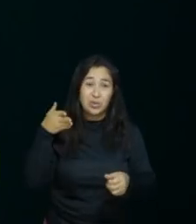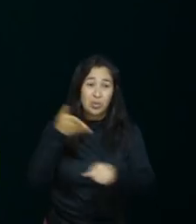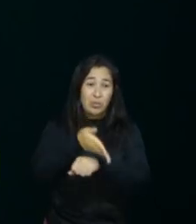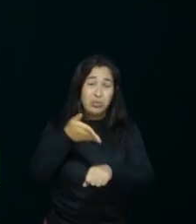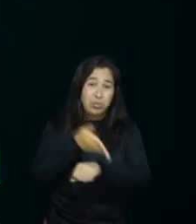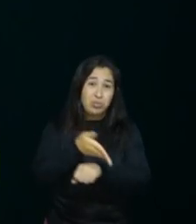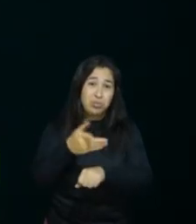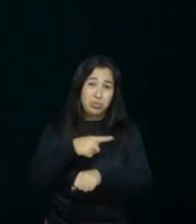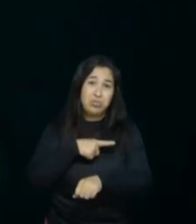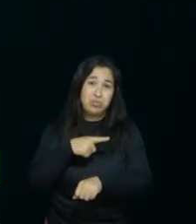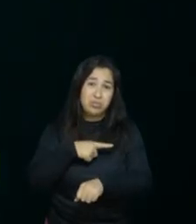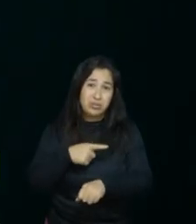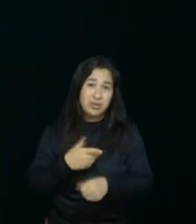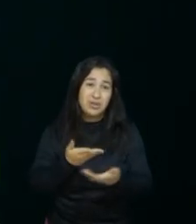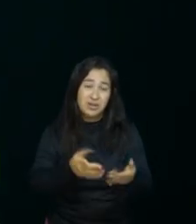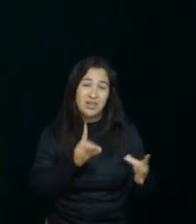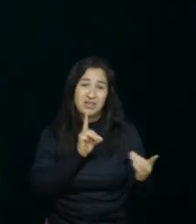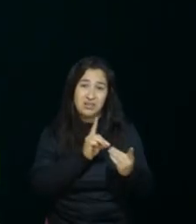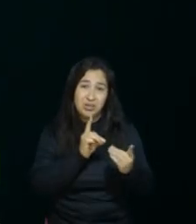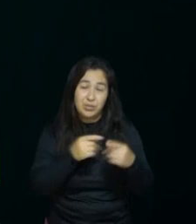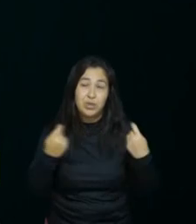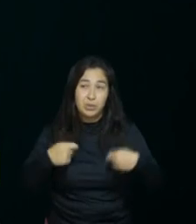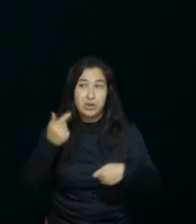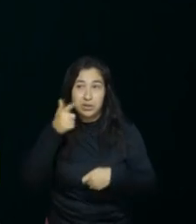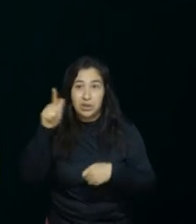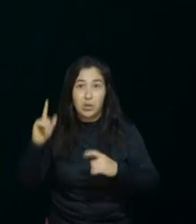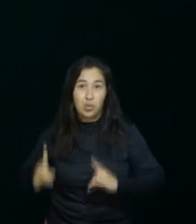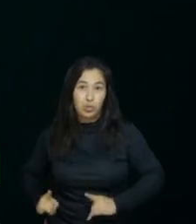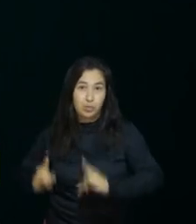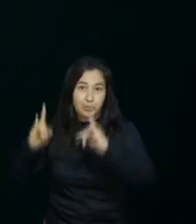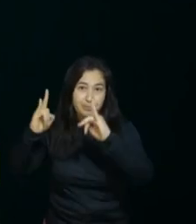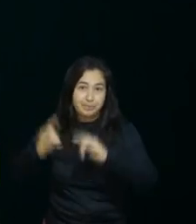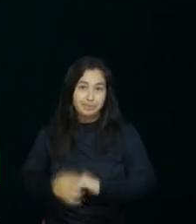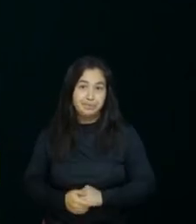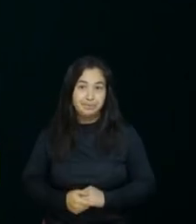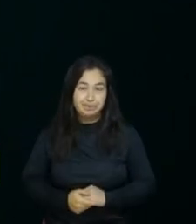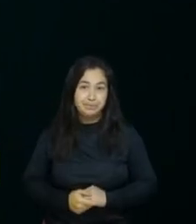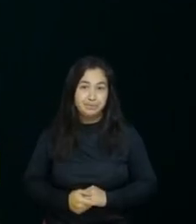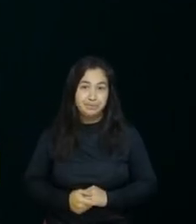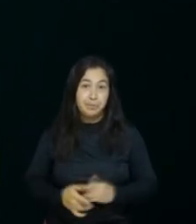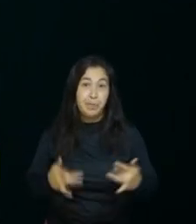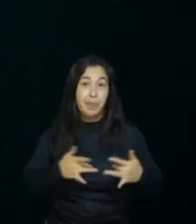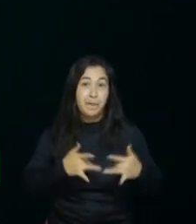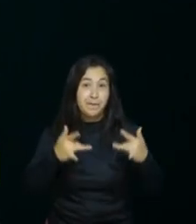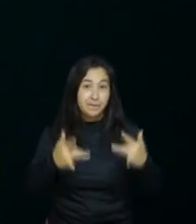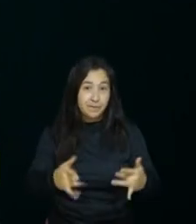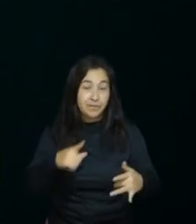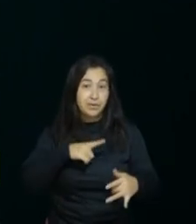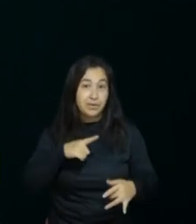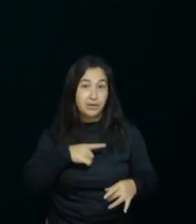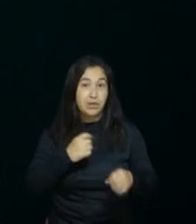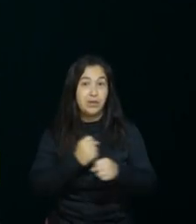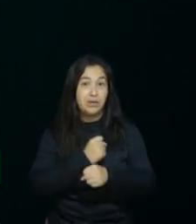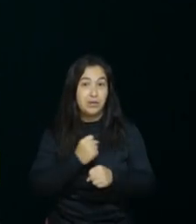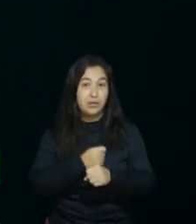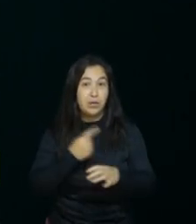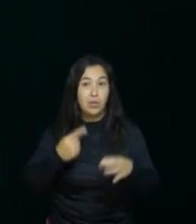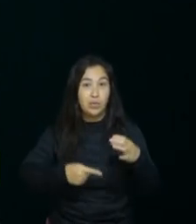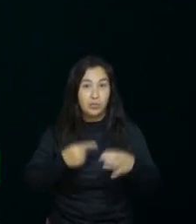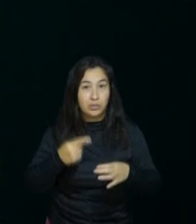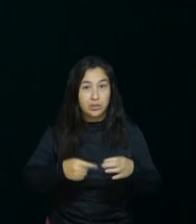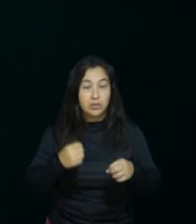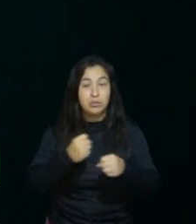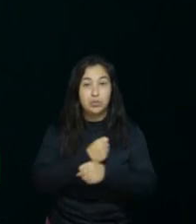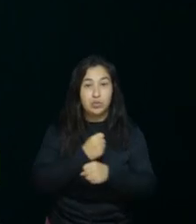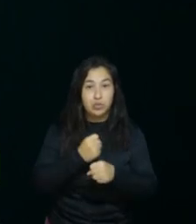observar nos números que nós vamos apresentar aqui em seguida. E o voluntariado, eu cito a Comissão de Obras, que foi instituído,